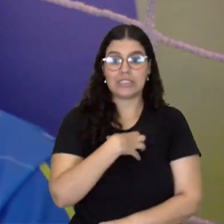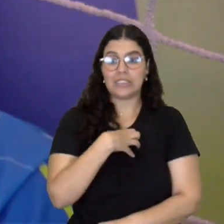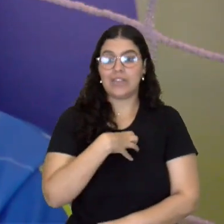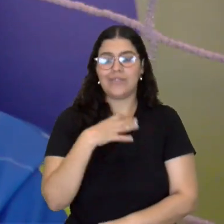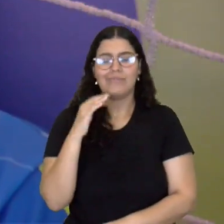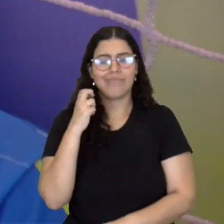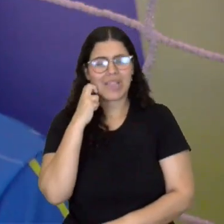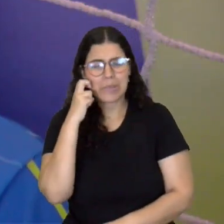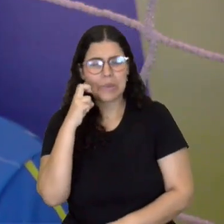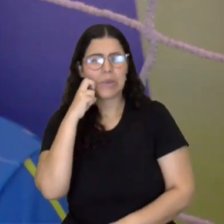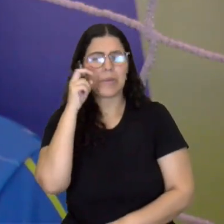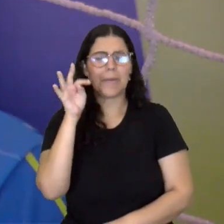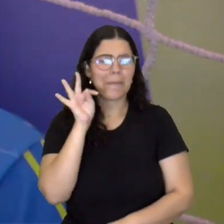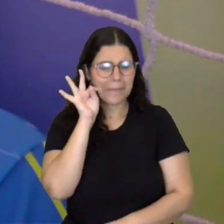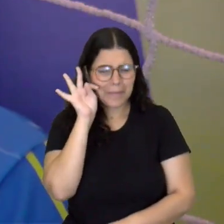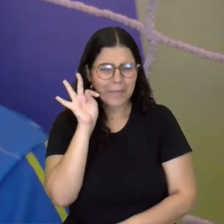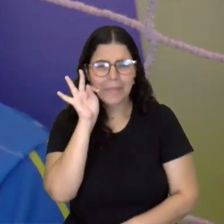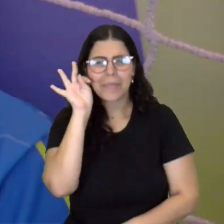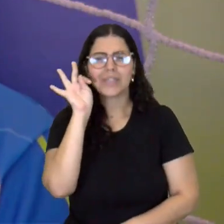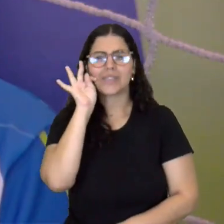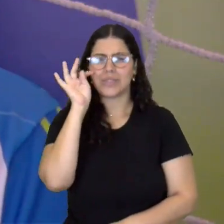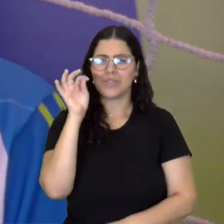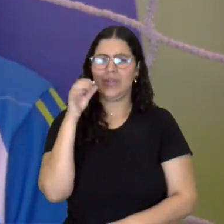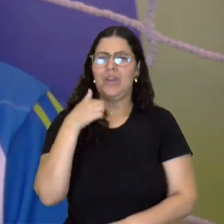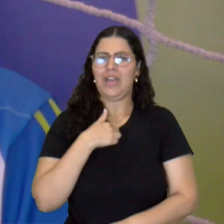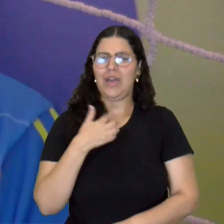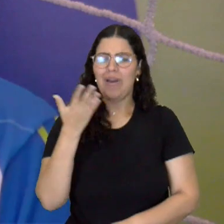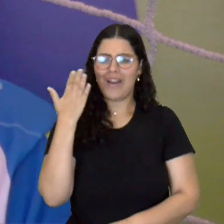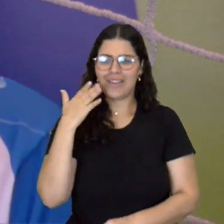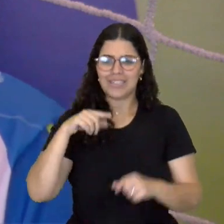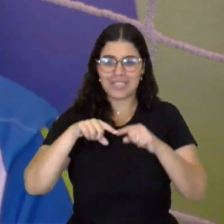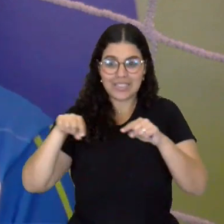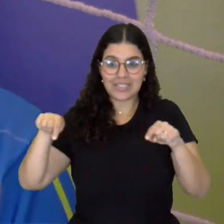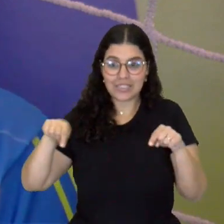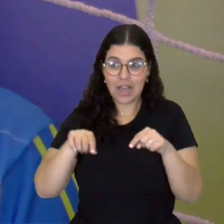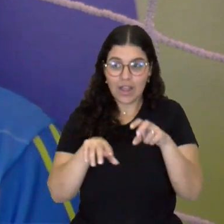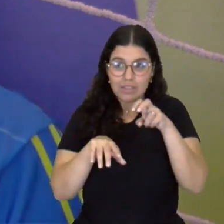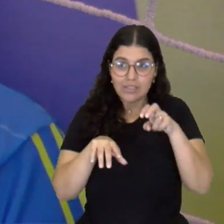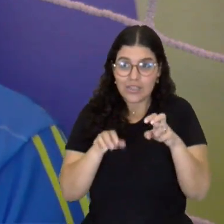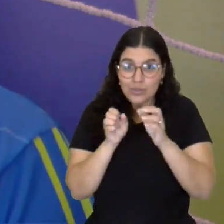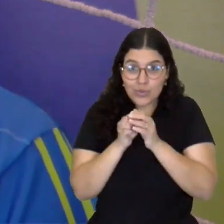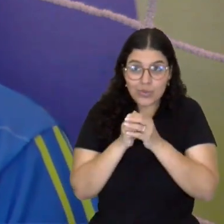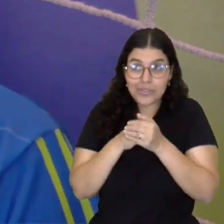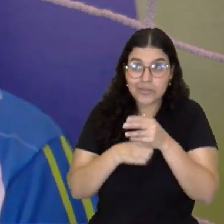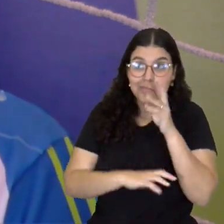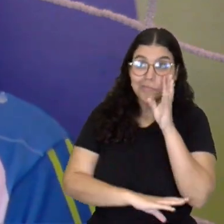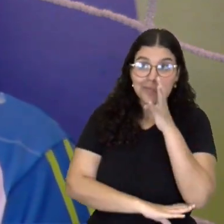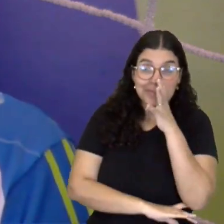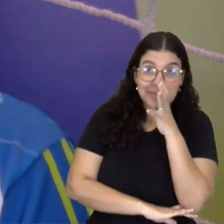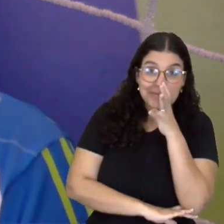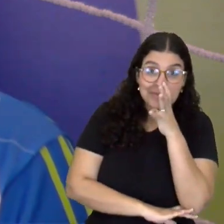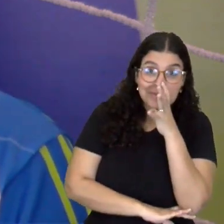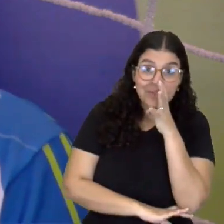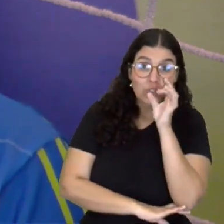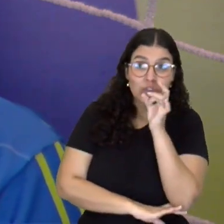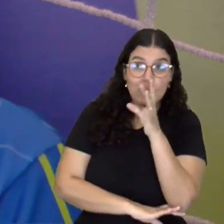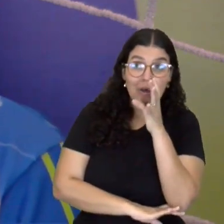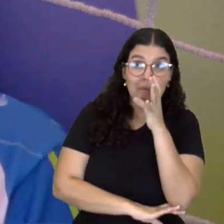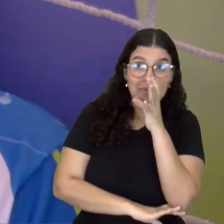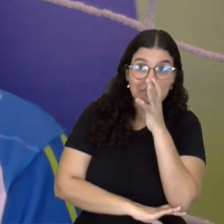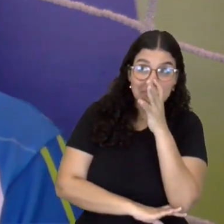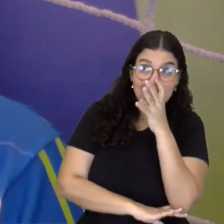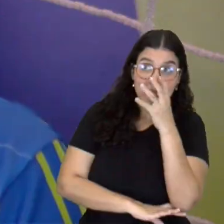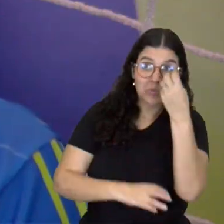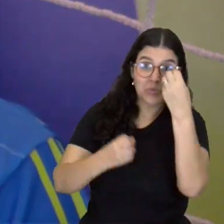vergonhoso. Eu era aquela pessoa que ficava no canto da sala, só ouvindo e produzindo as coisas. Eu